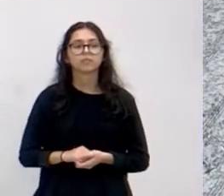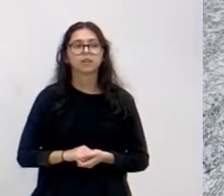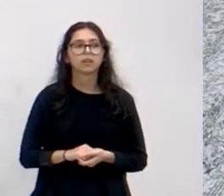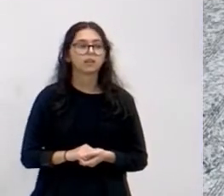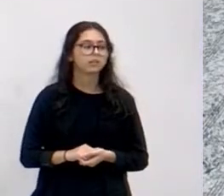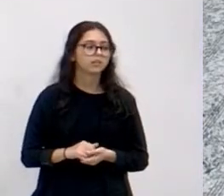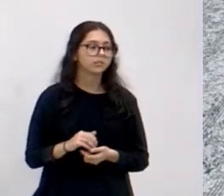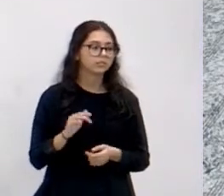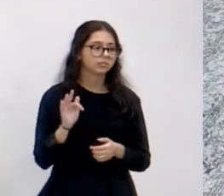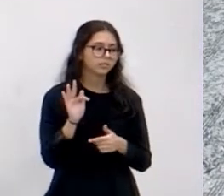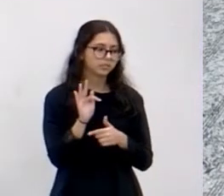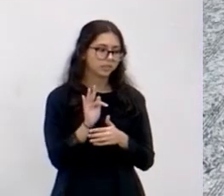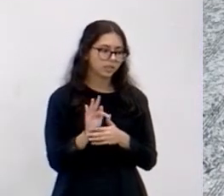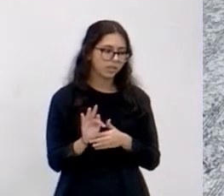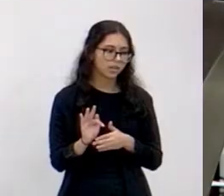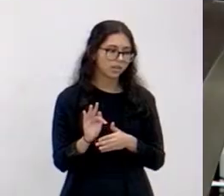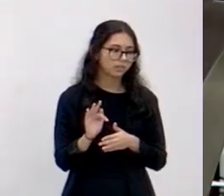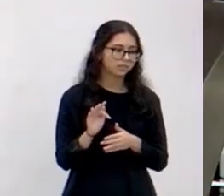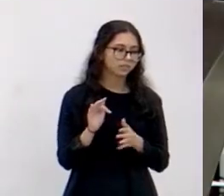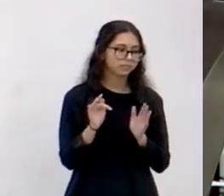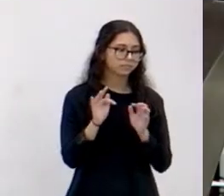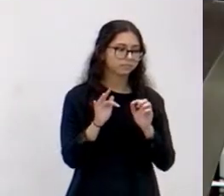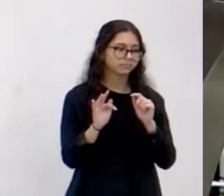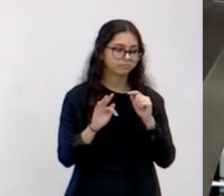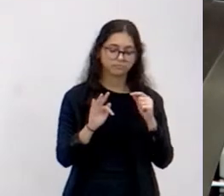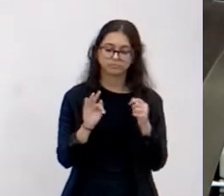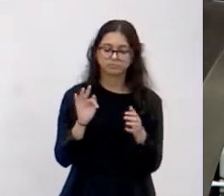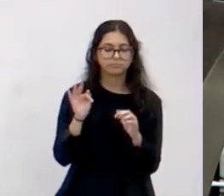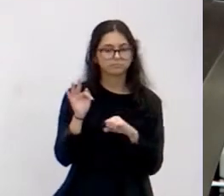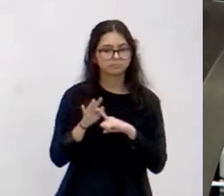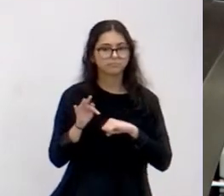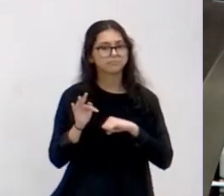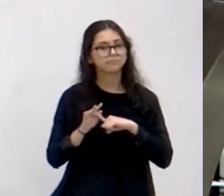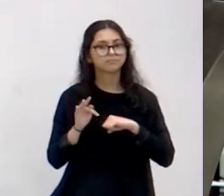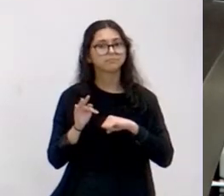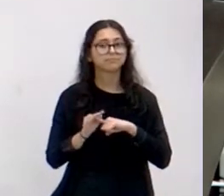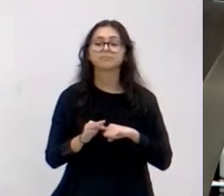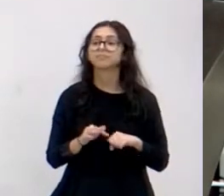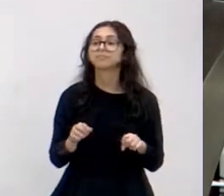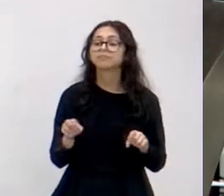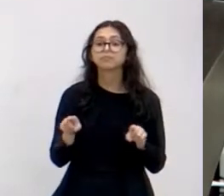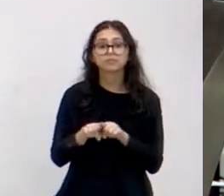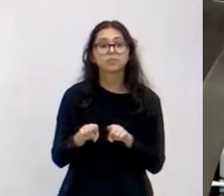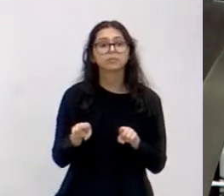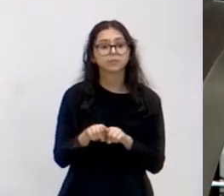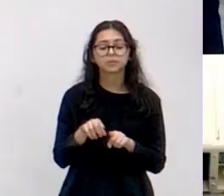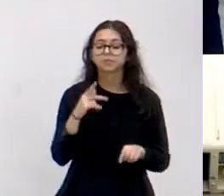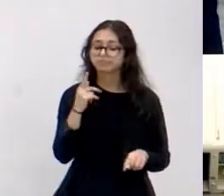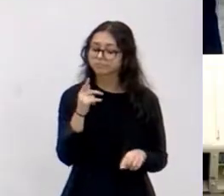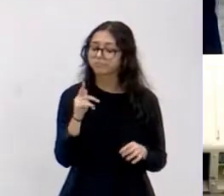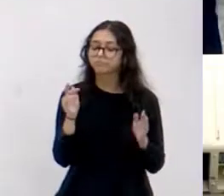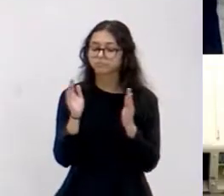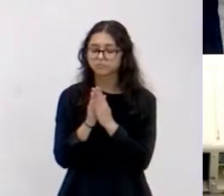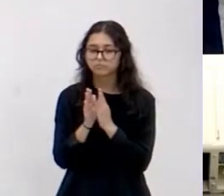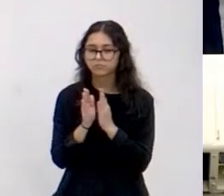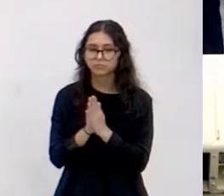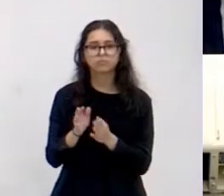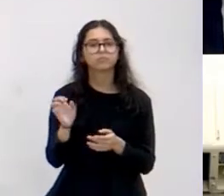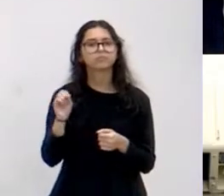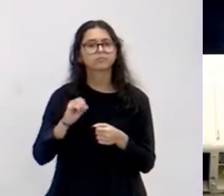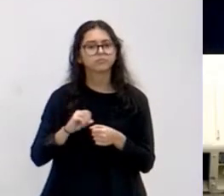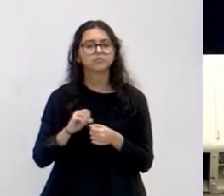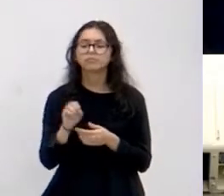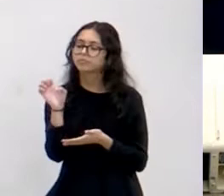Tiago no capítulo 5 também faz questão de citar uma oração proferida pelo profeta Elias